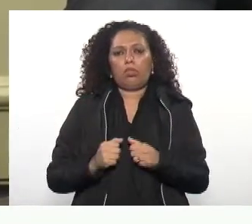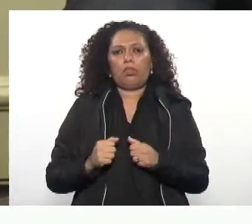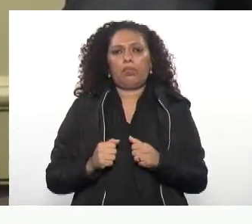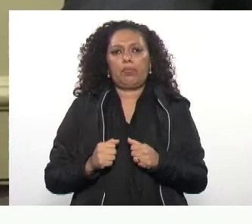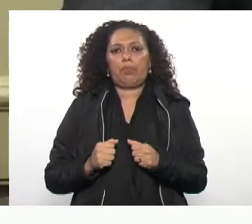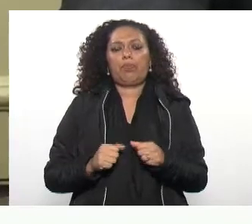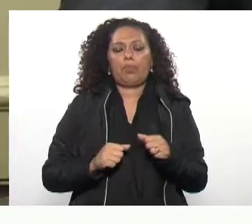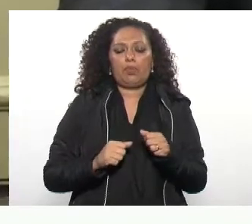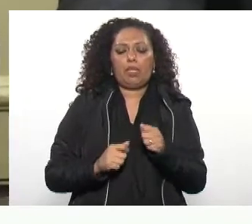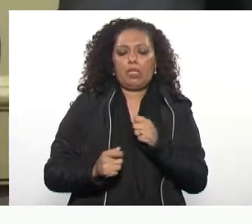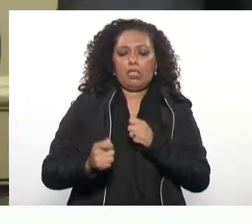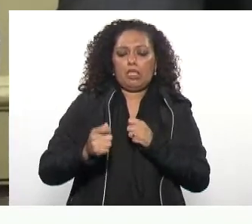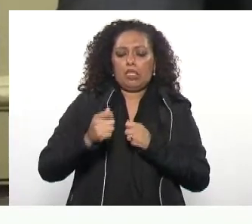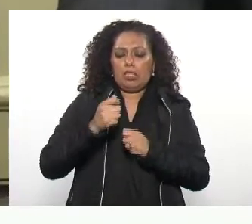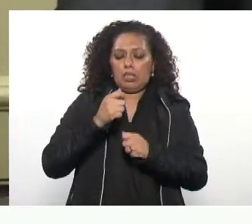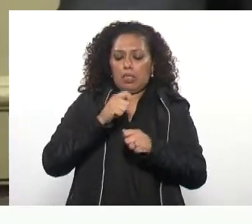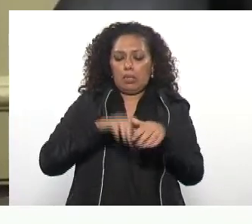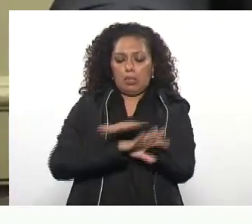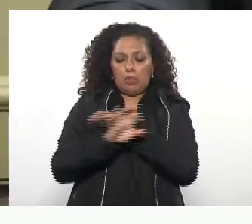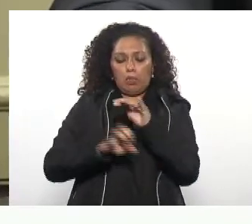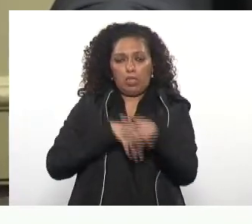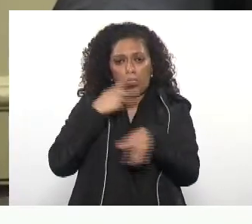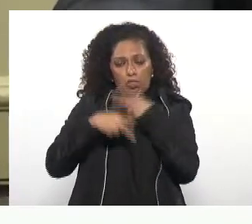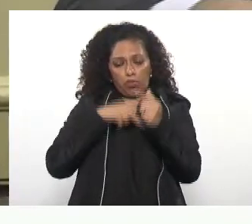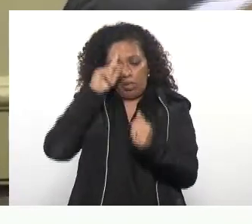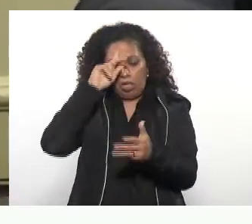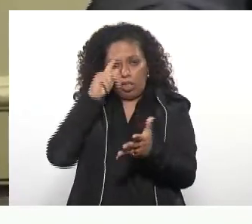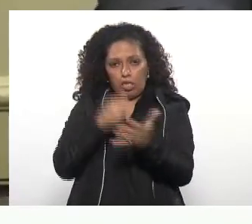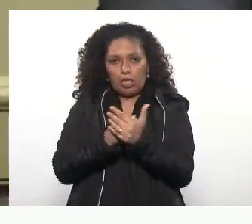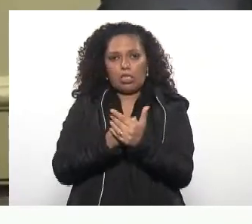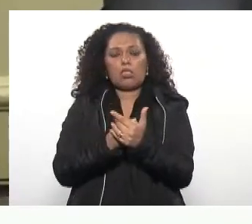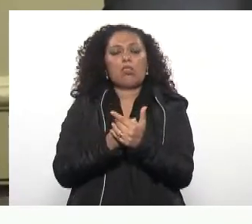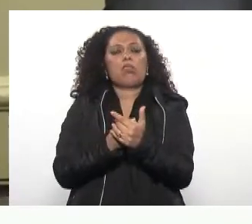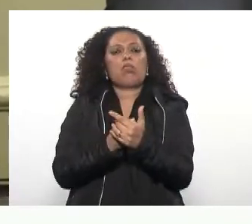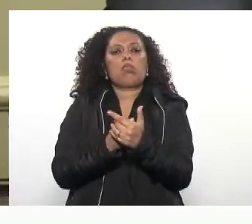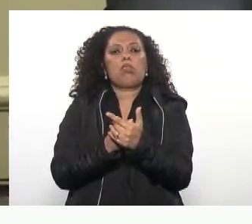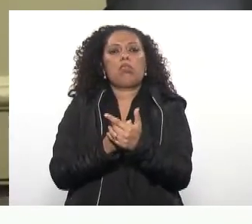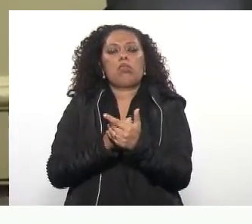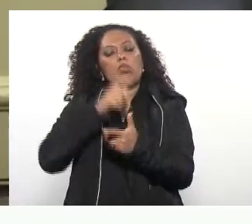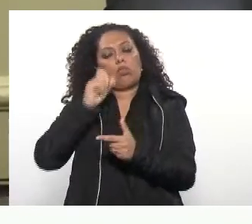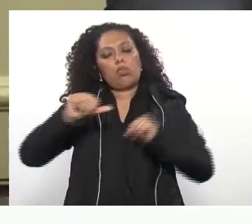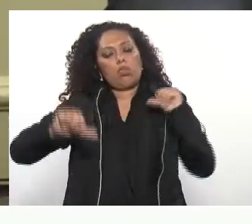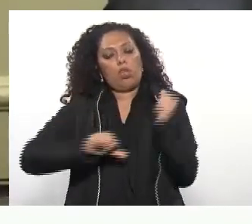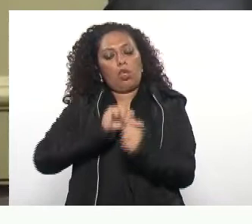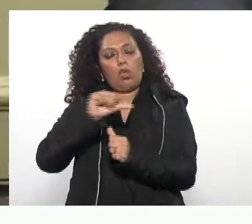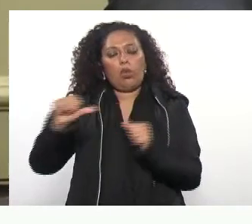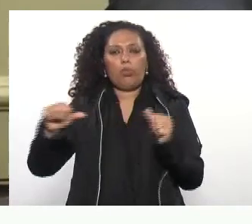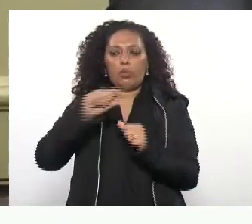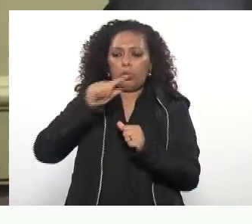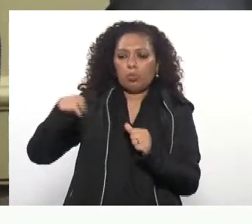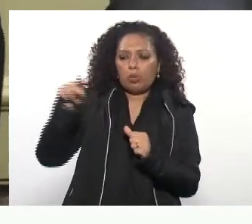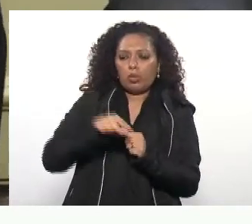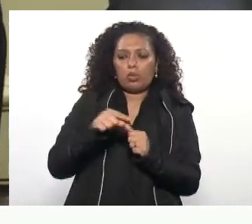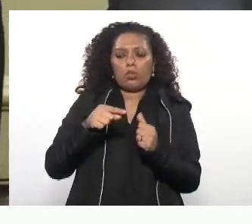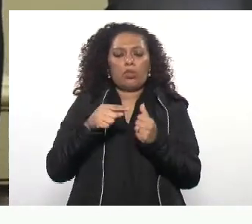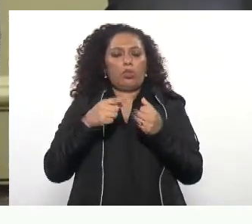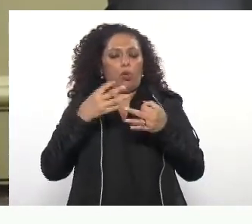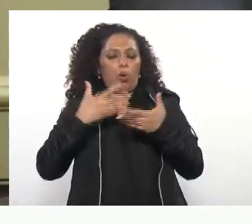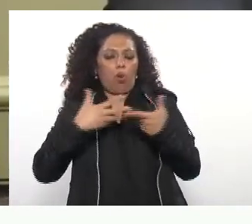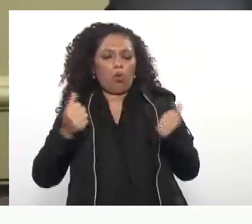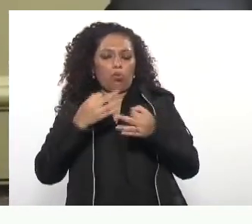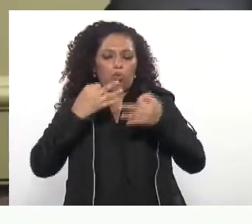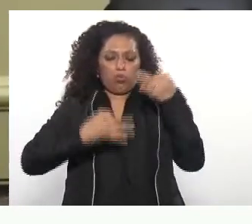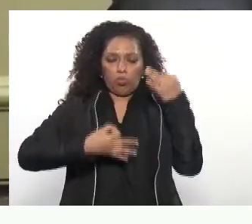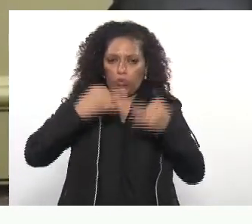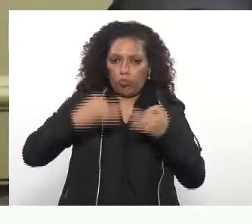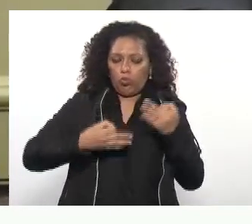os administradores que, no momento de uma tomada de decisão e que vai se alterar ou anular algum ato jurídico